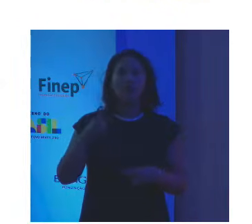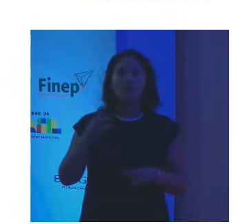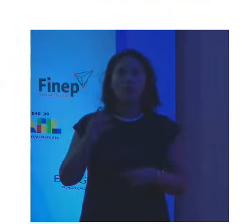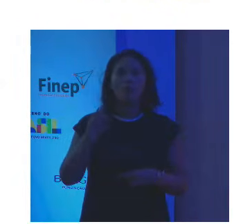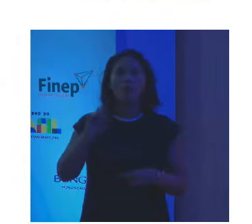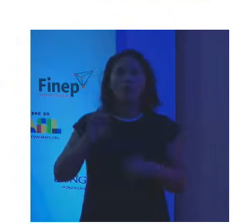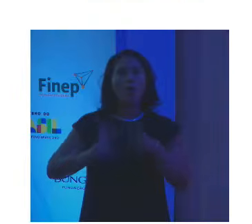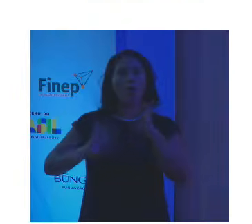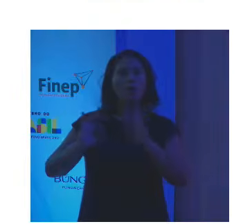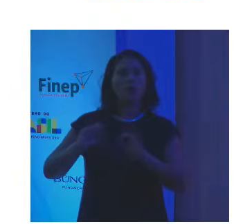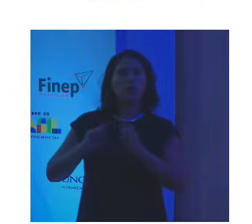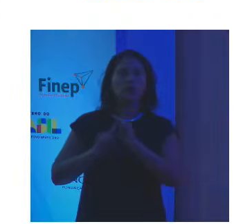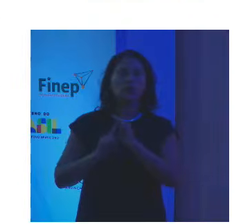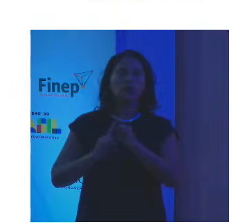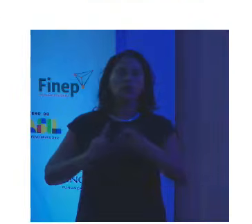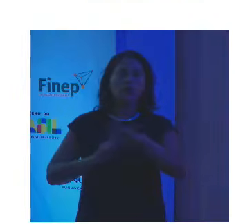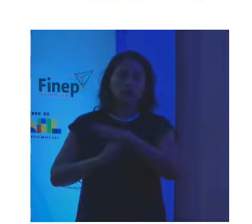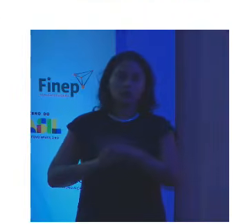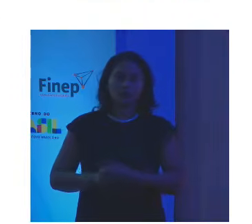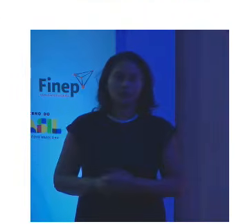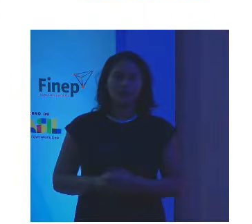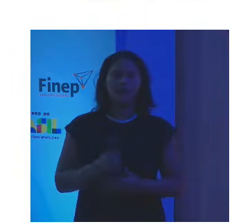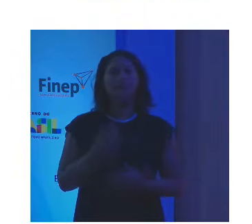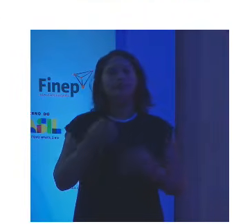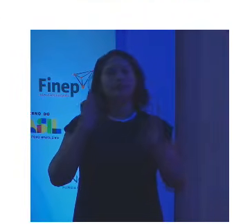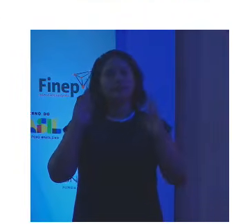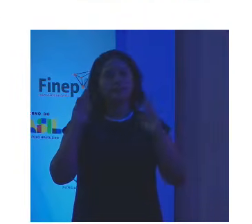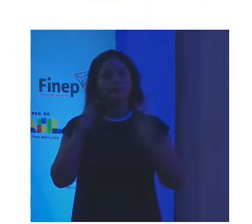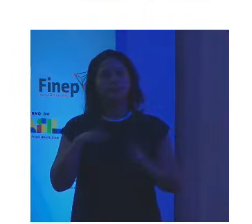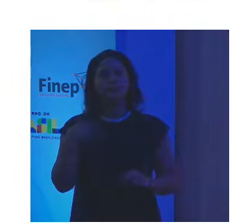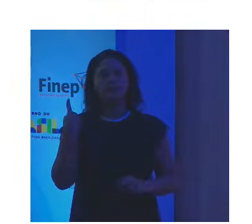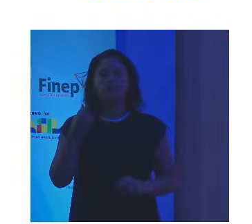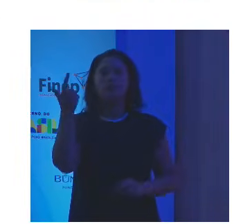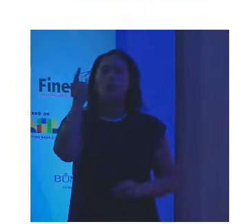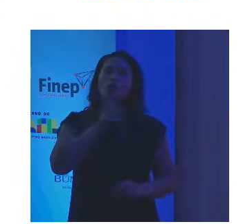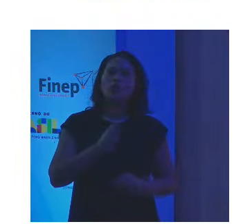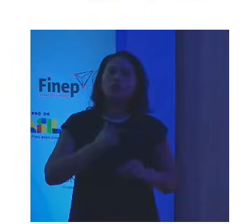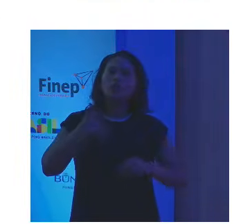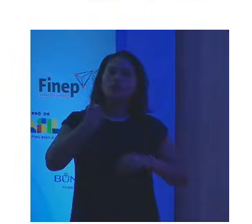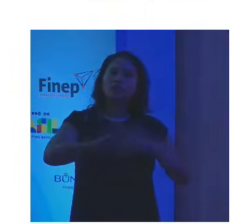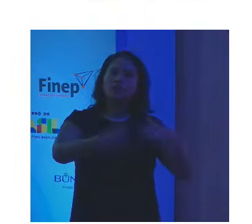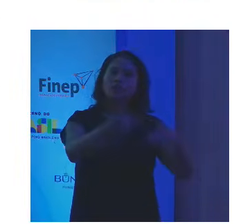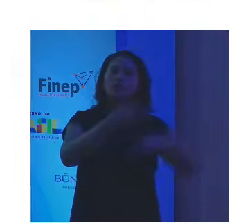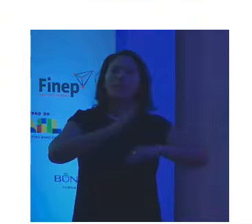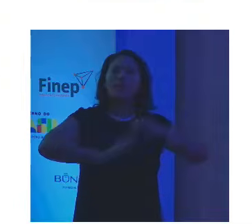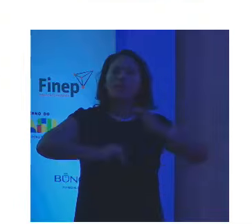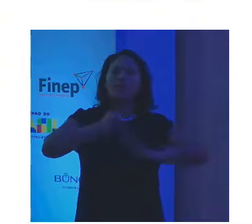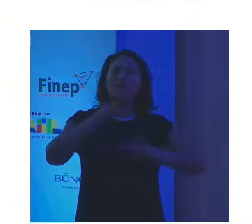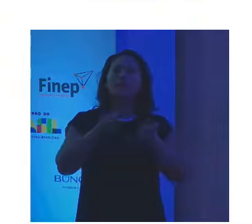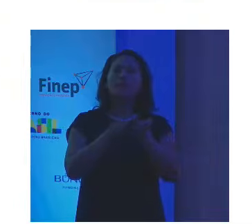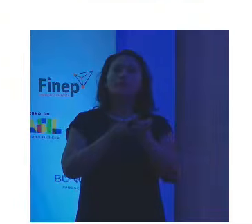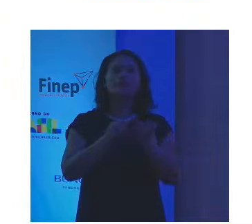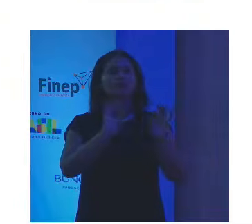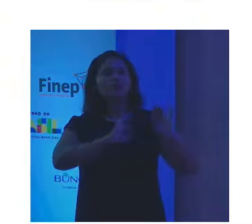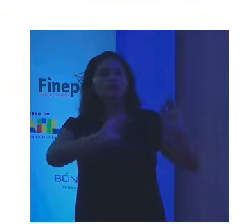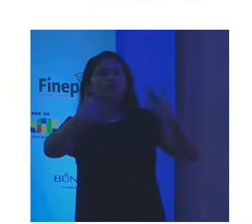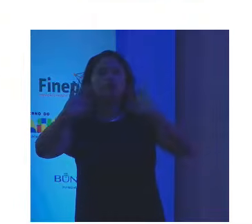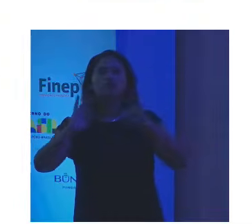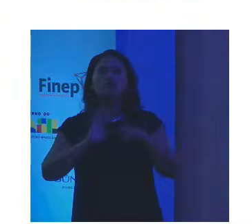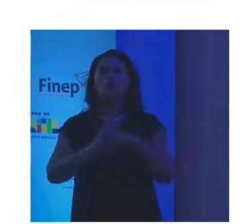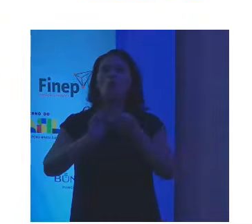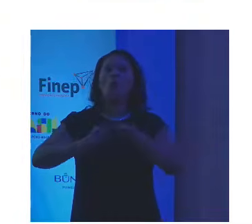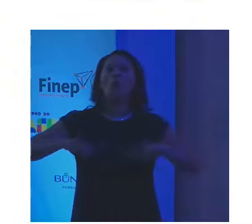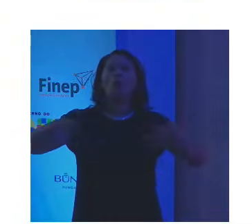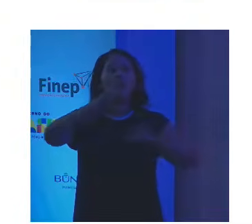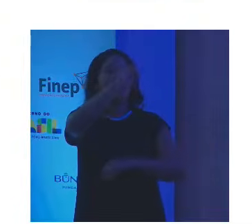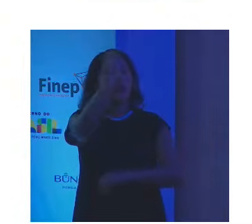organização social, né? Então, a gente tem muita esperança de que a gente consiga botar em prática e desenhar uma diplomacia científica